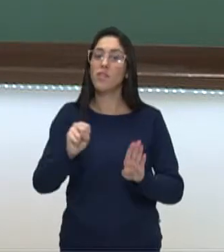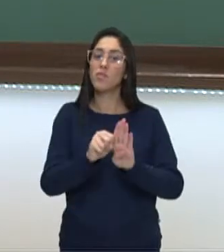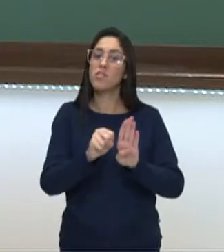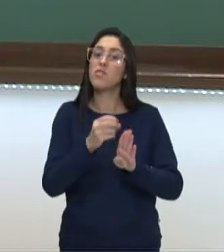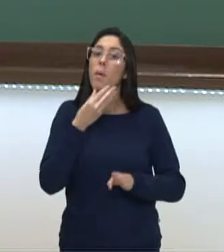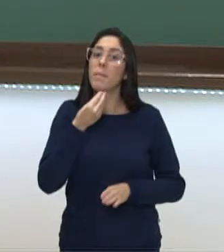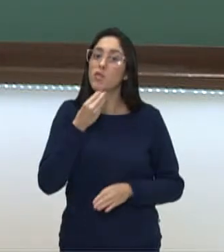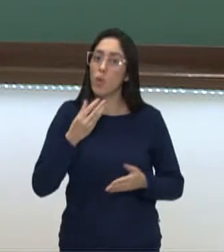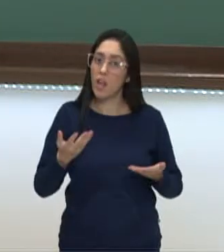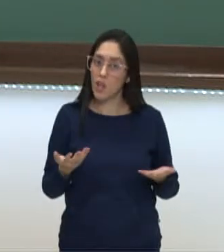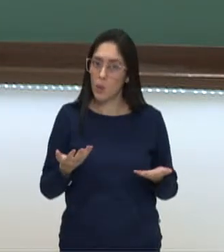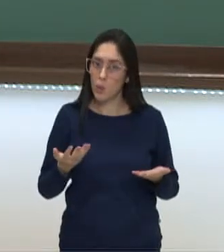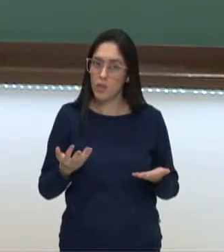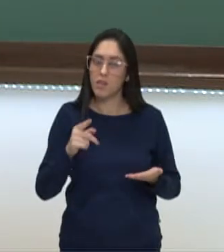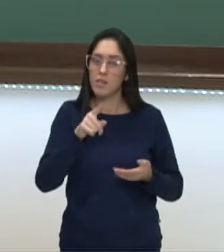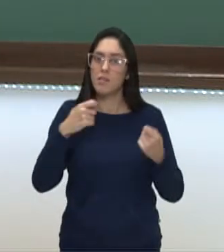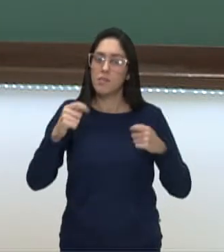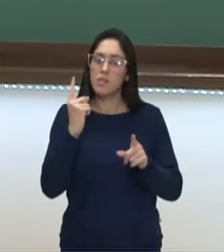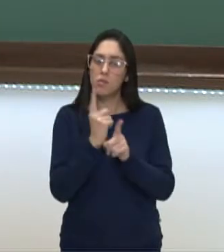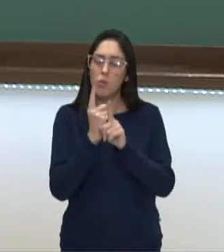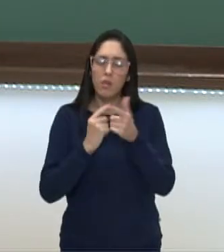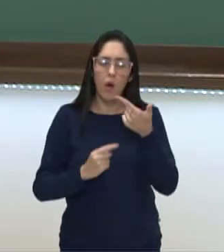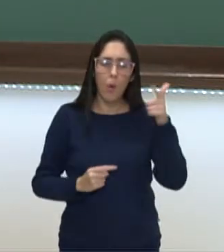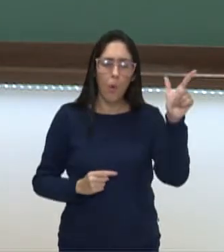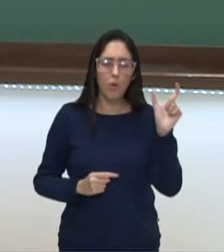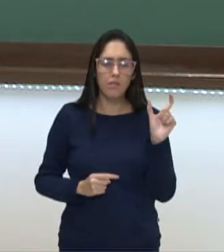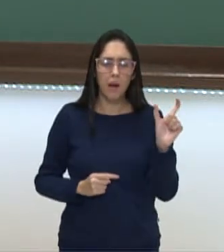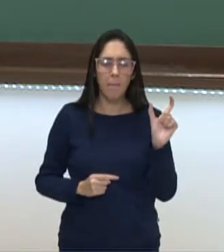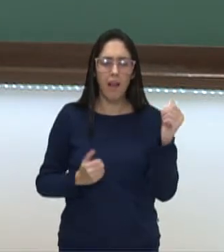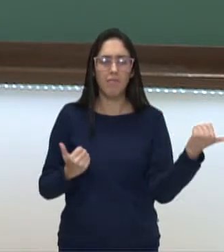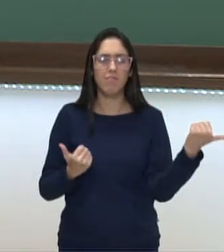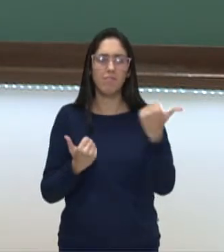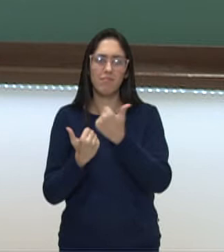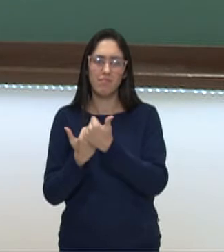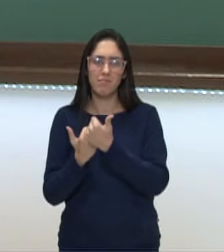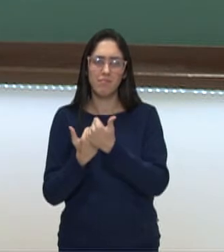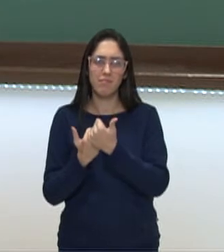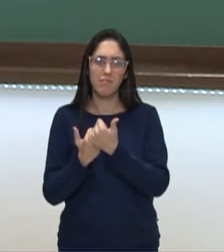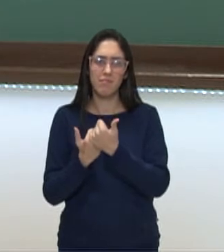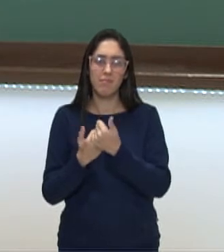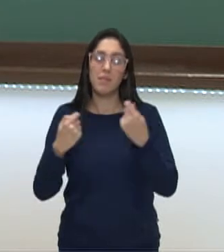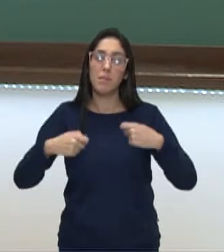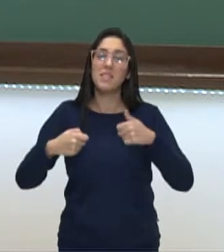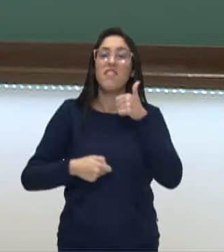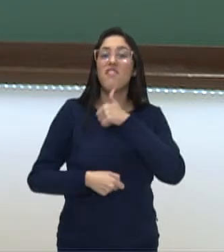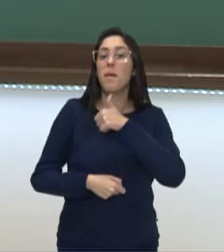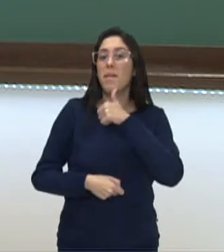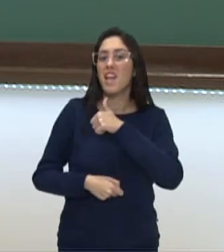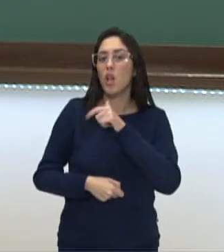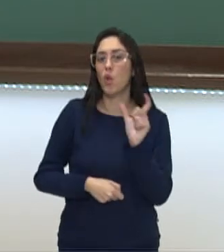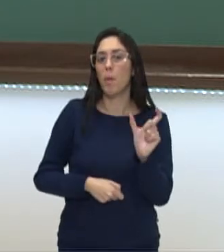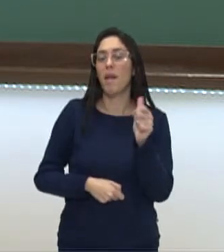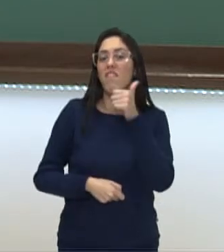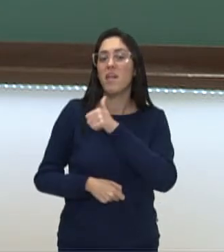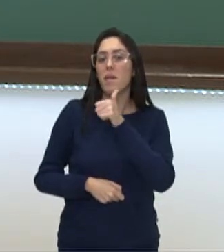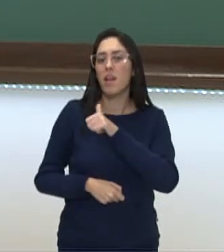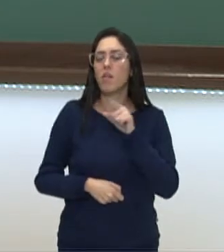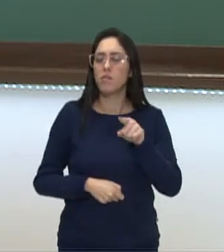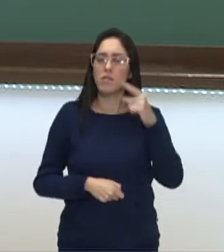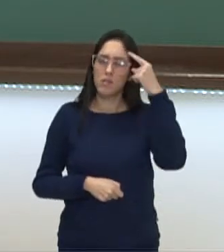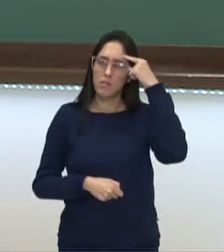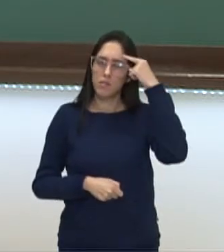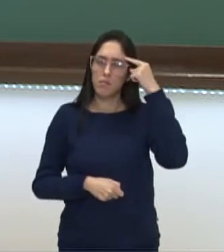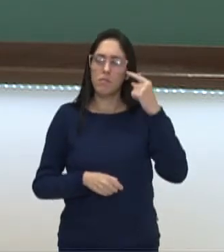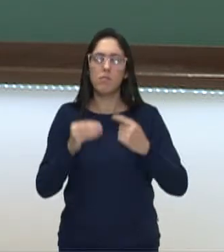masculino. Agora você tem que encontrar um outro termo, um outro substantivo, mas que seja feminino. E veja o que vai